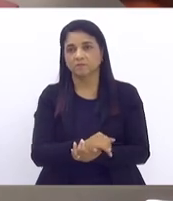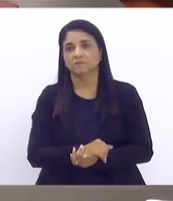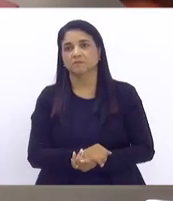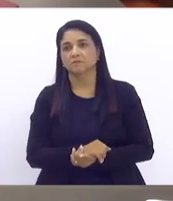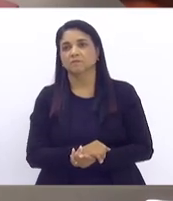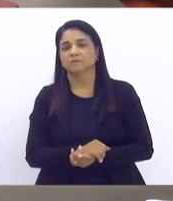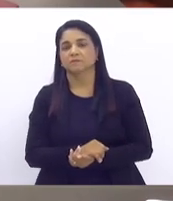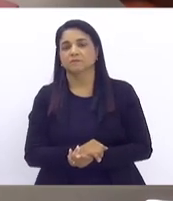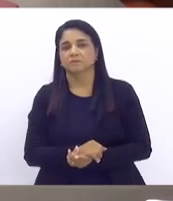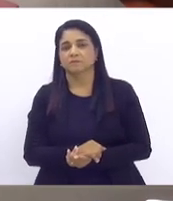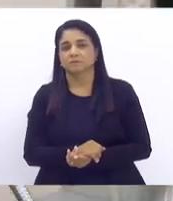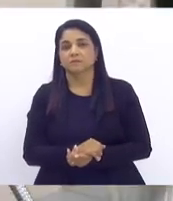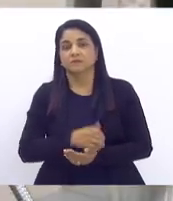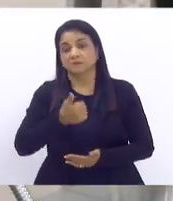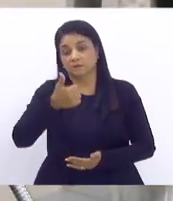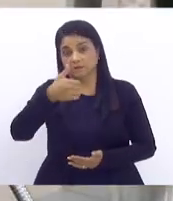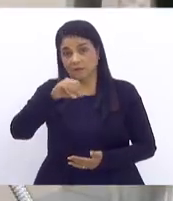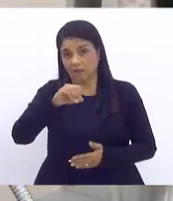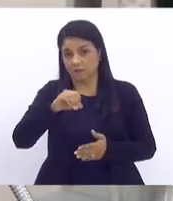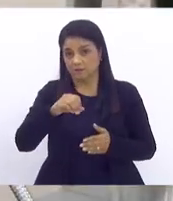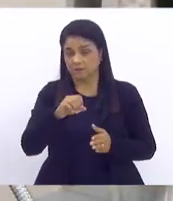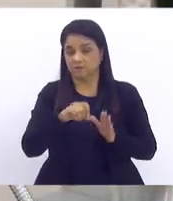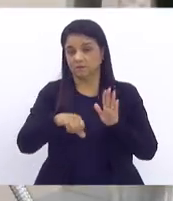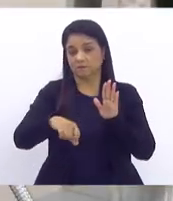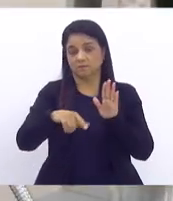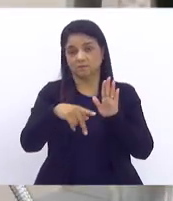aprovado. Item 10 da pauta.